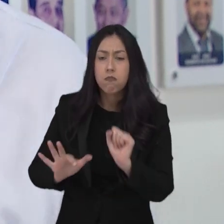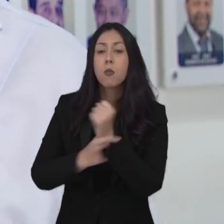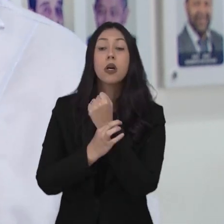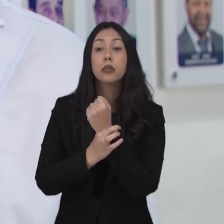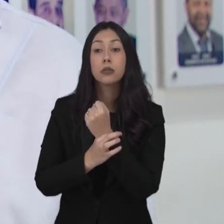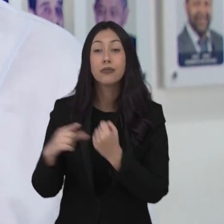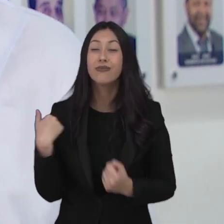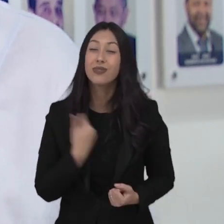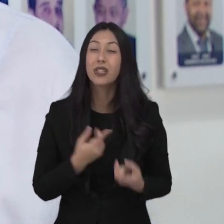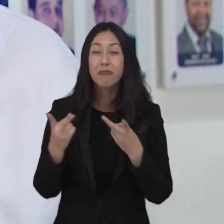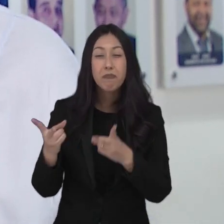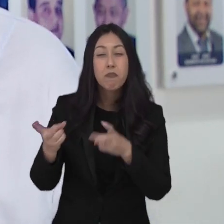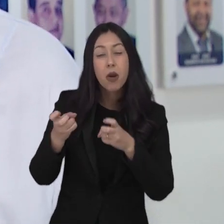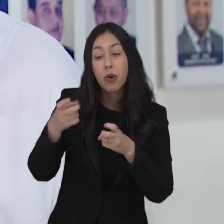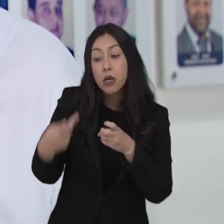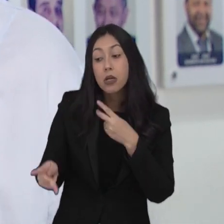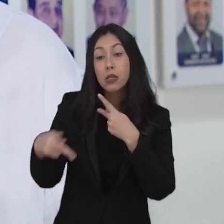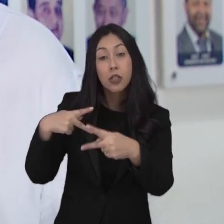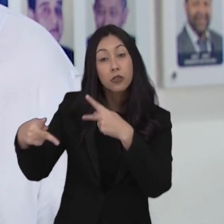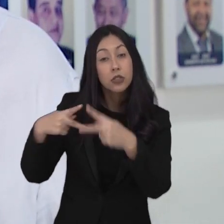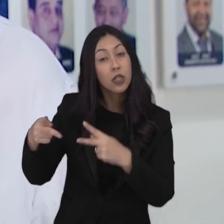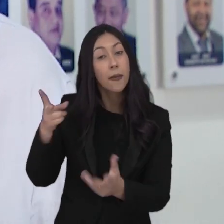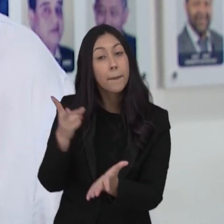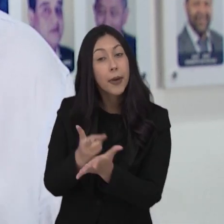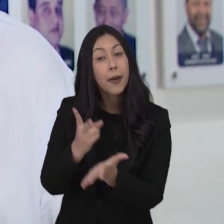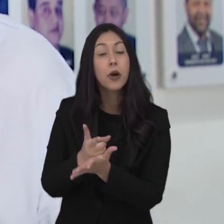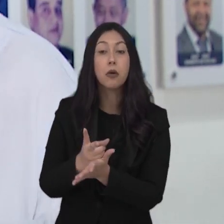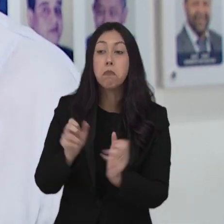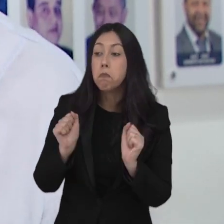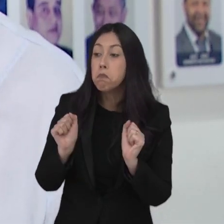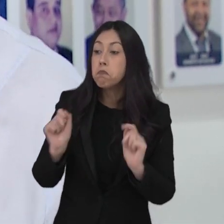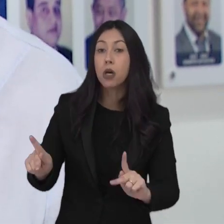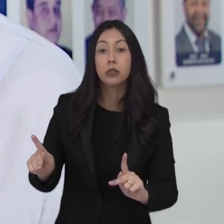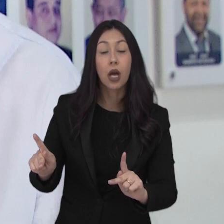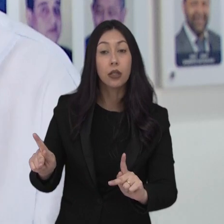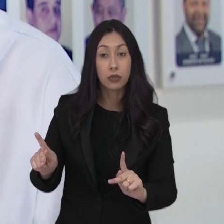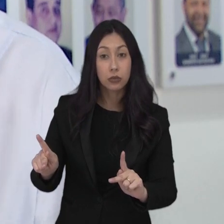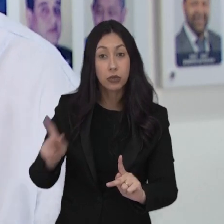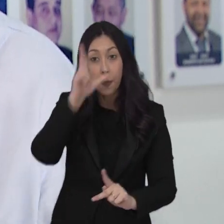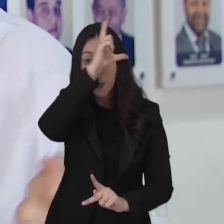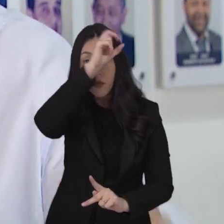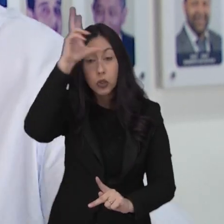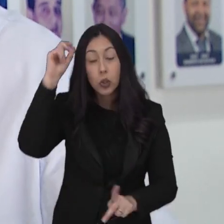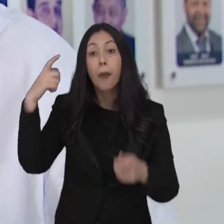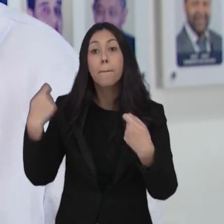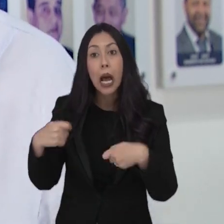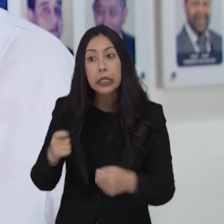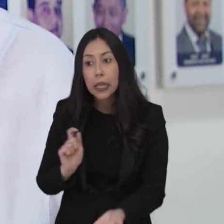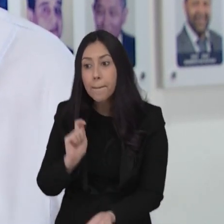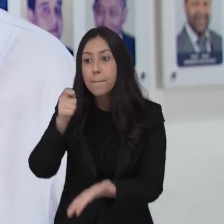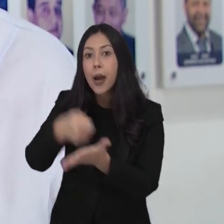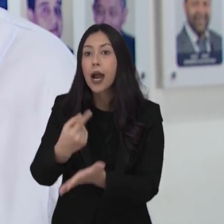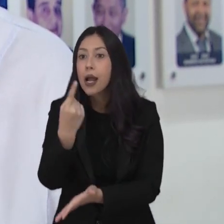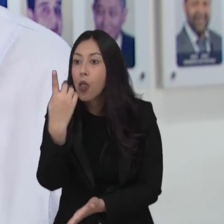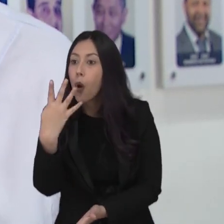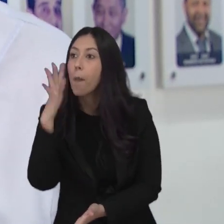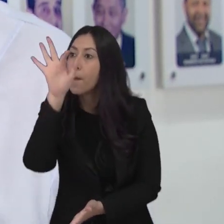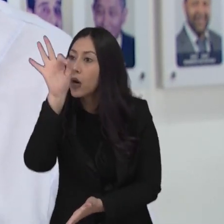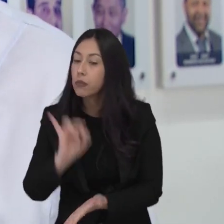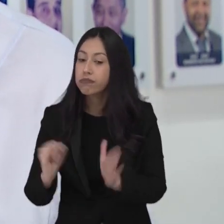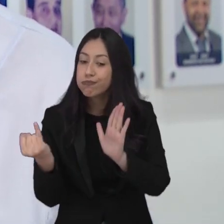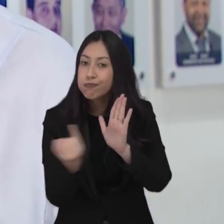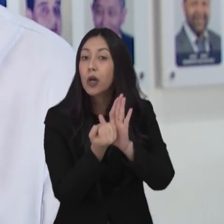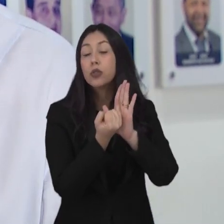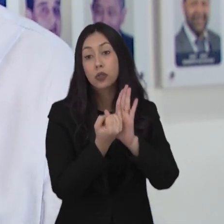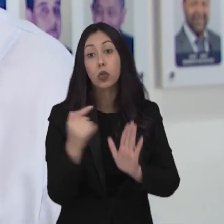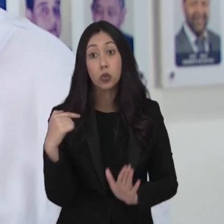receber dia a dia. A gente vê a realidade em São José dos Campos, né? Até os aposentados da Prefeitura têm que contribuir com os 14%. A